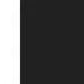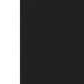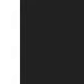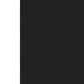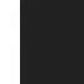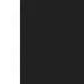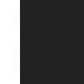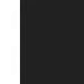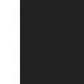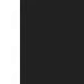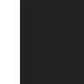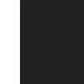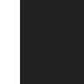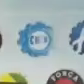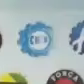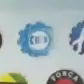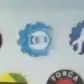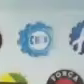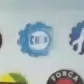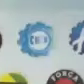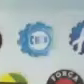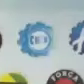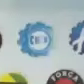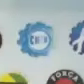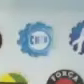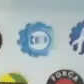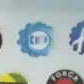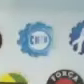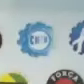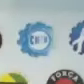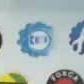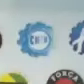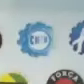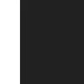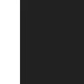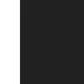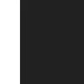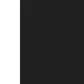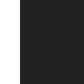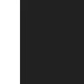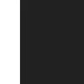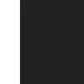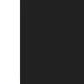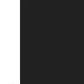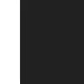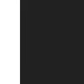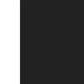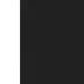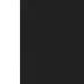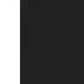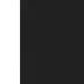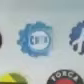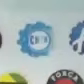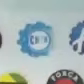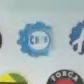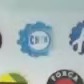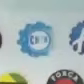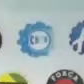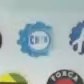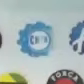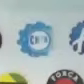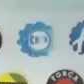é isso aí, Gilson. Então, passo para você a bola aí para continuar com a live SMC. Tá, obrigada. A gente vai ouvir aqui agora o